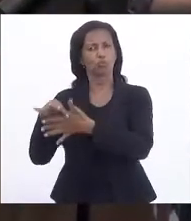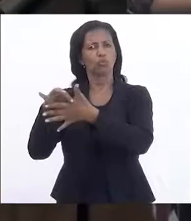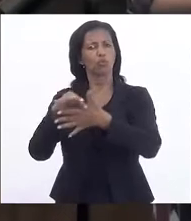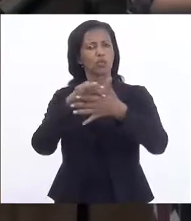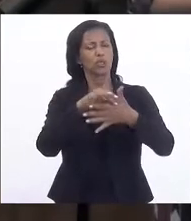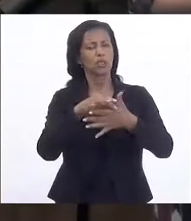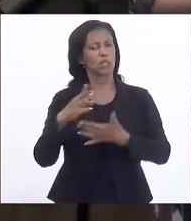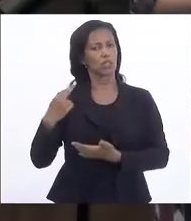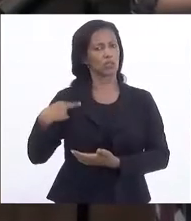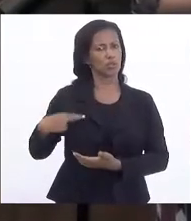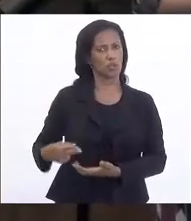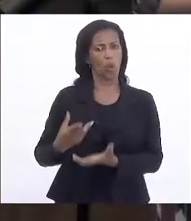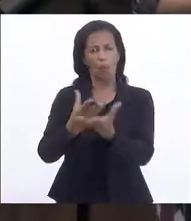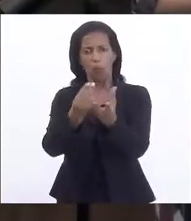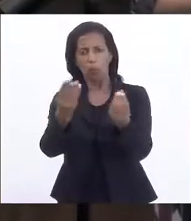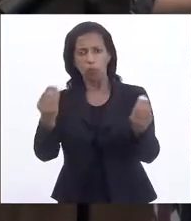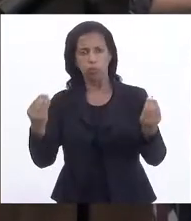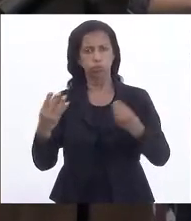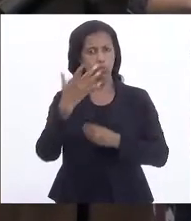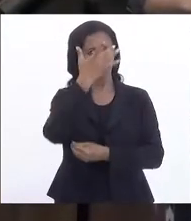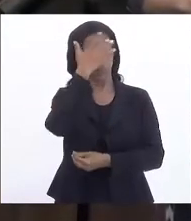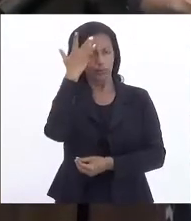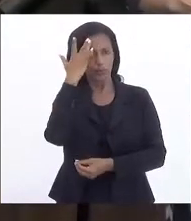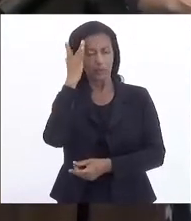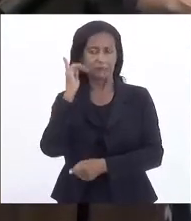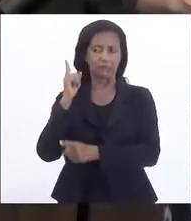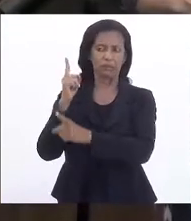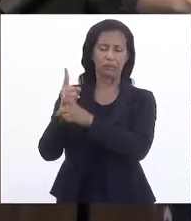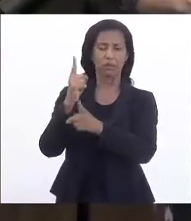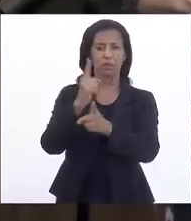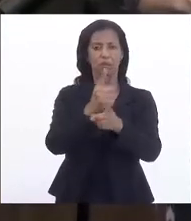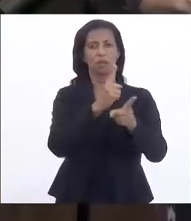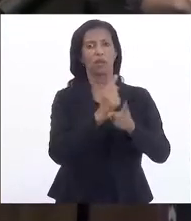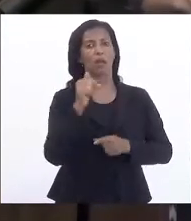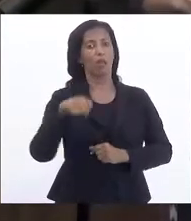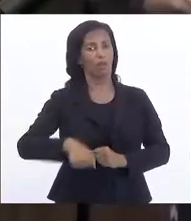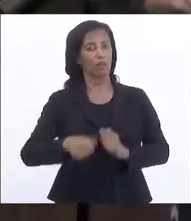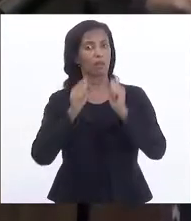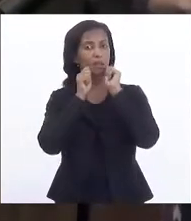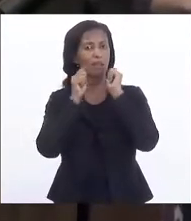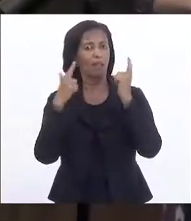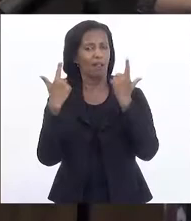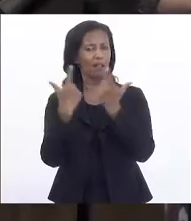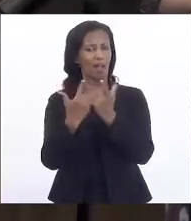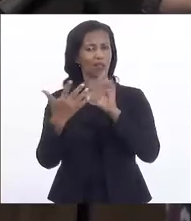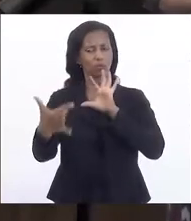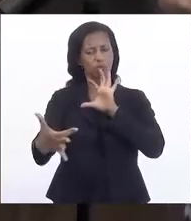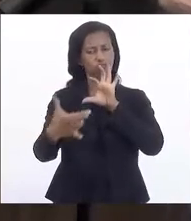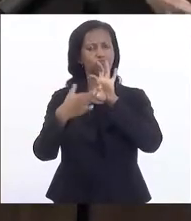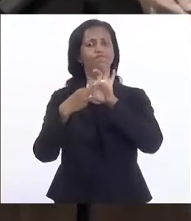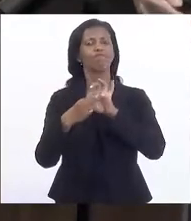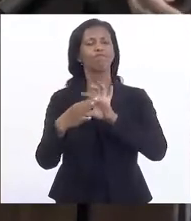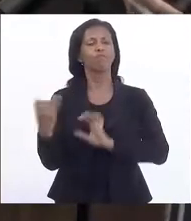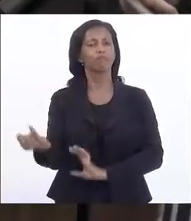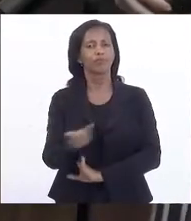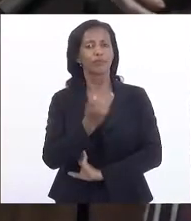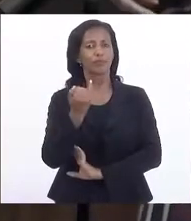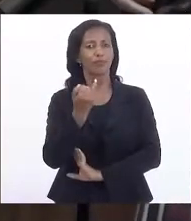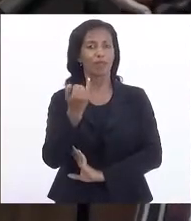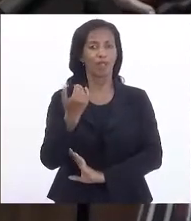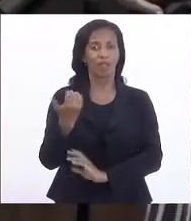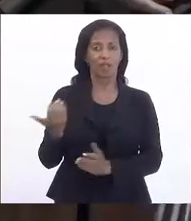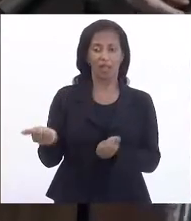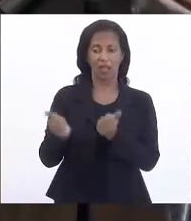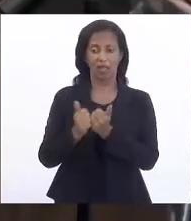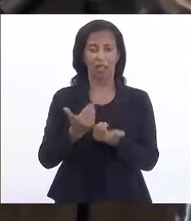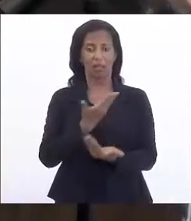muitas delas que encontraram nessa casa um canal importante está aqui ao meu lado o